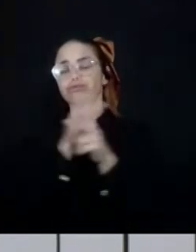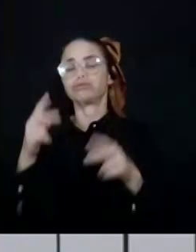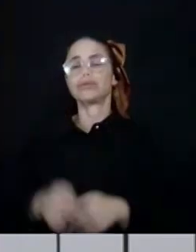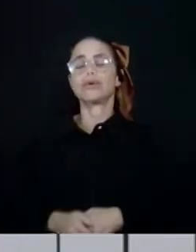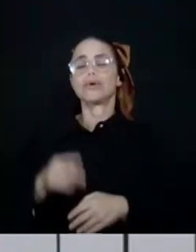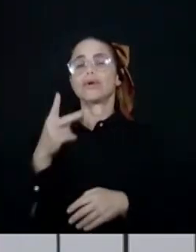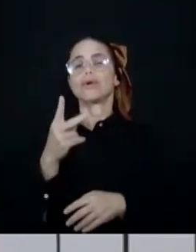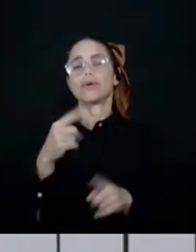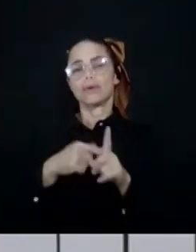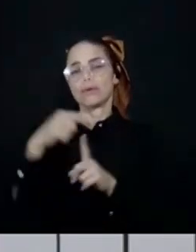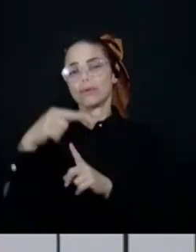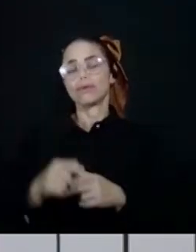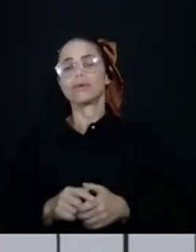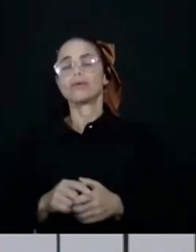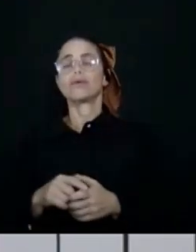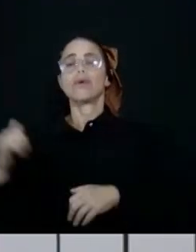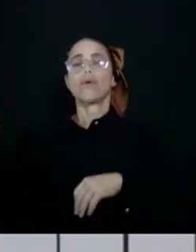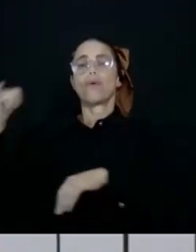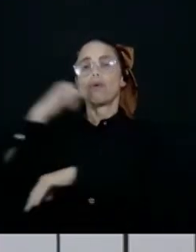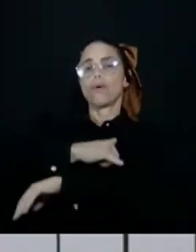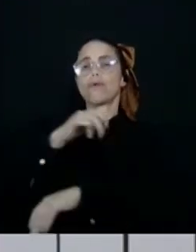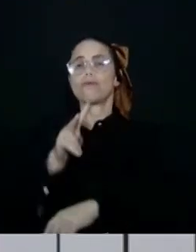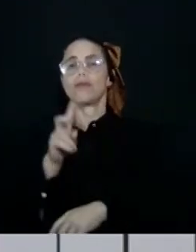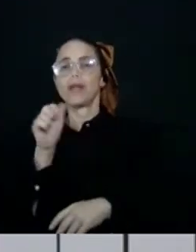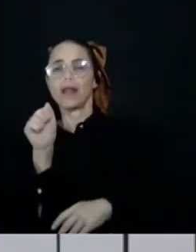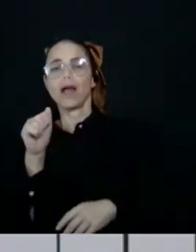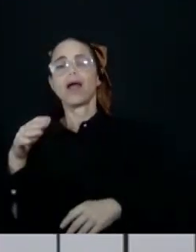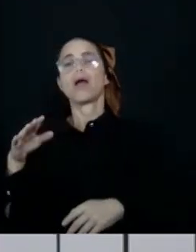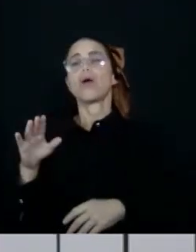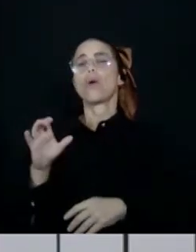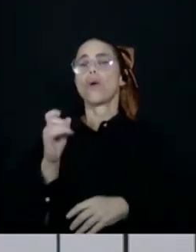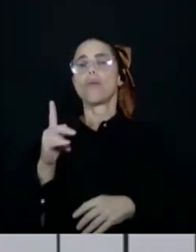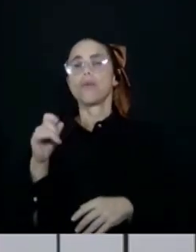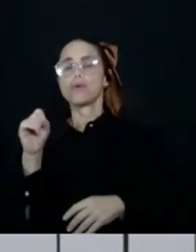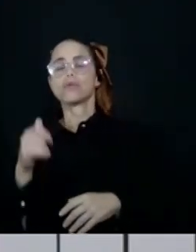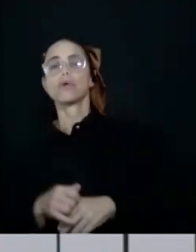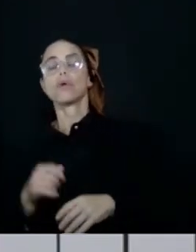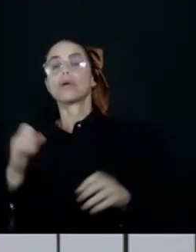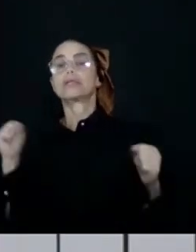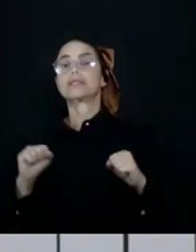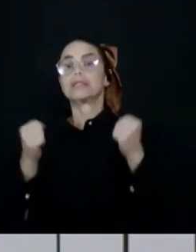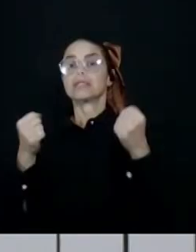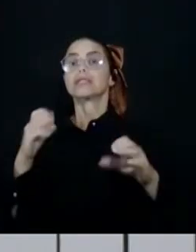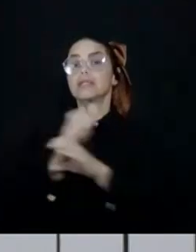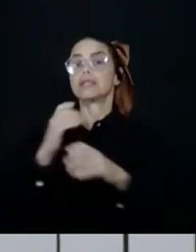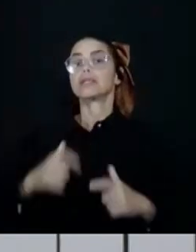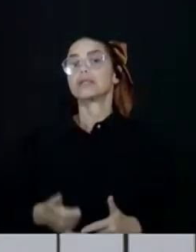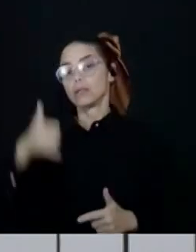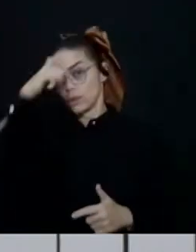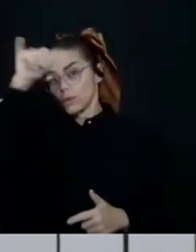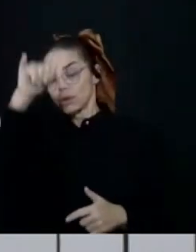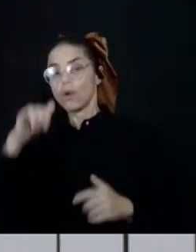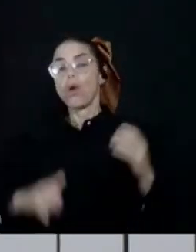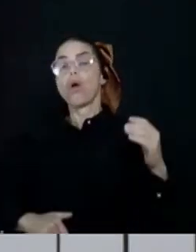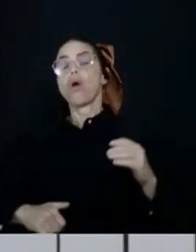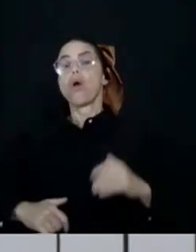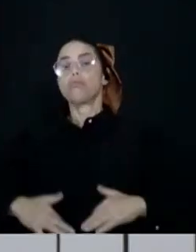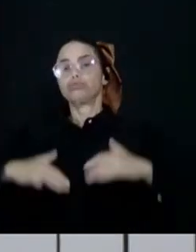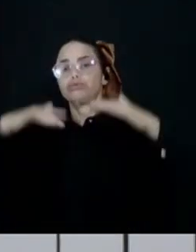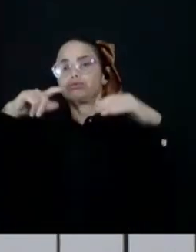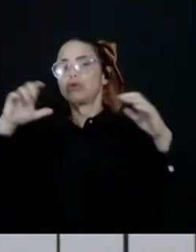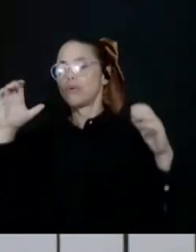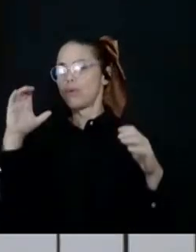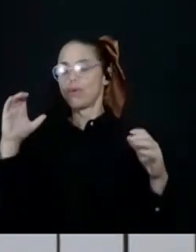medições no aeroporto de Viracopos. A Defesa Civil orienta que a população evite áreas alagadas, não atravesse